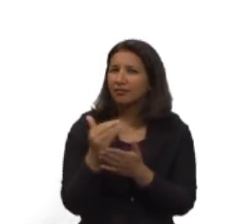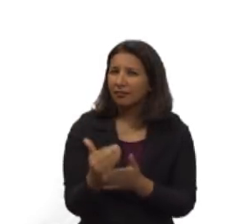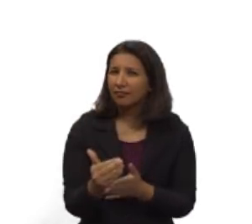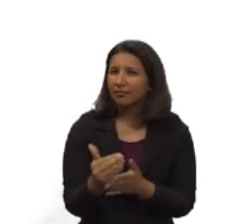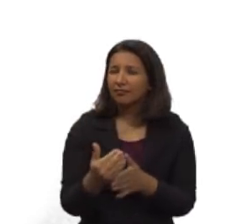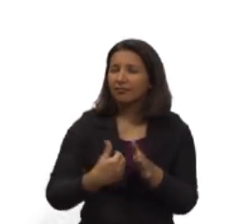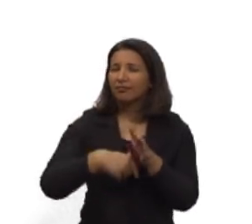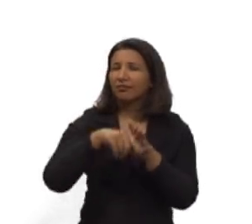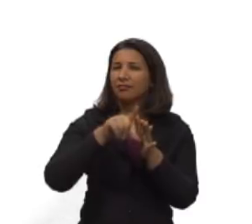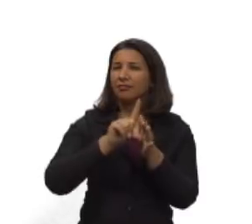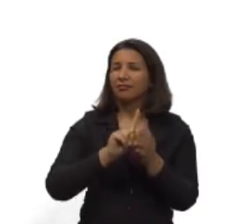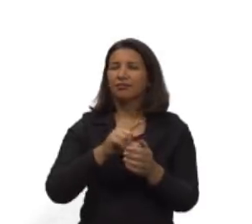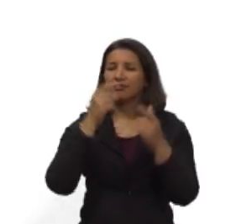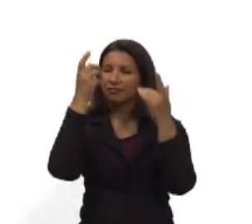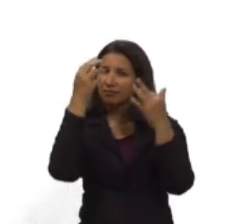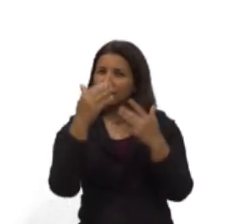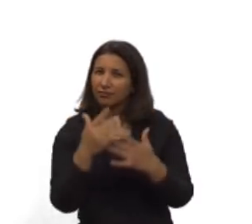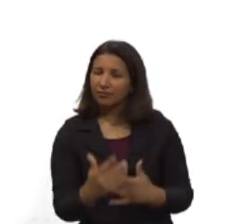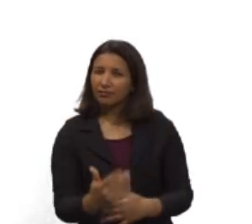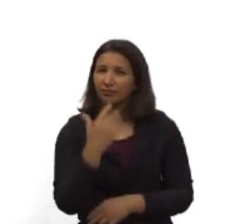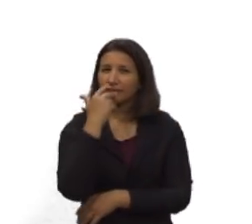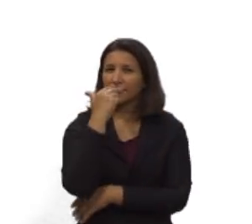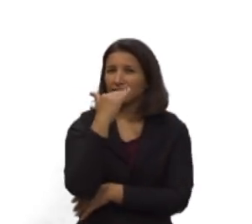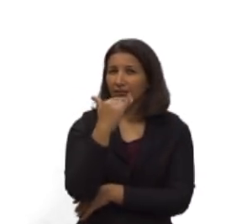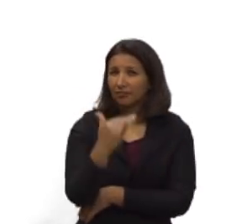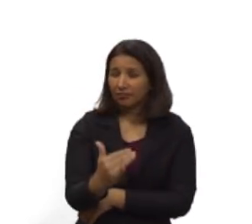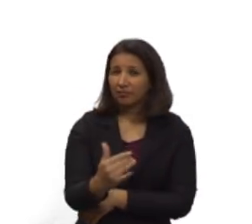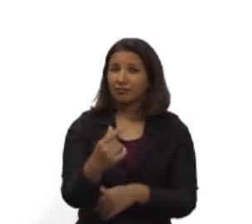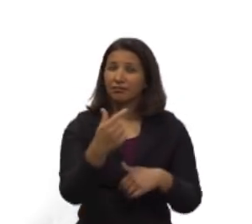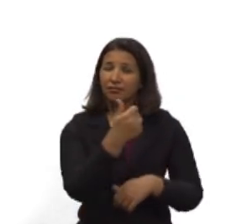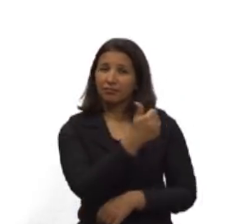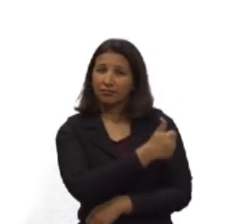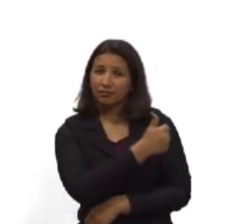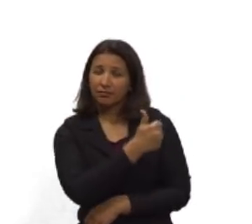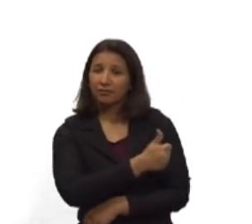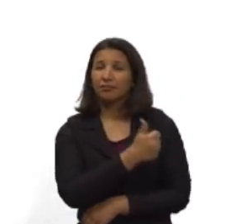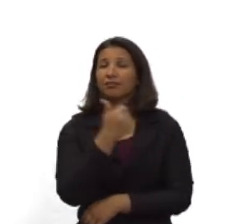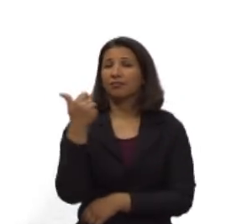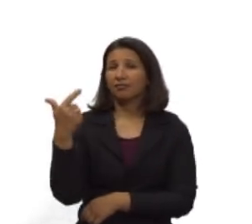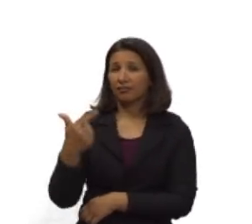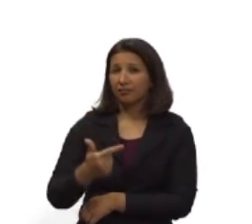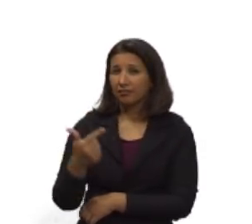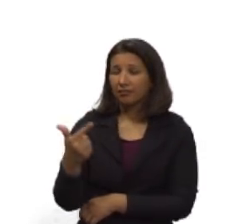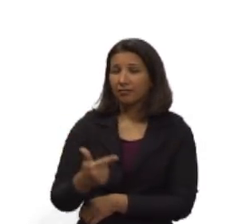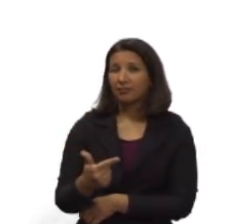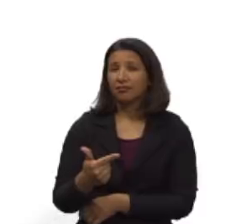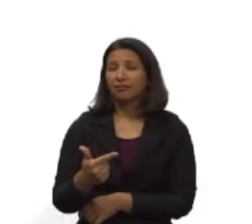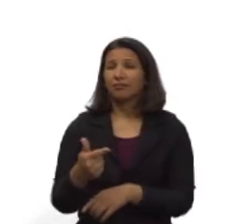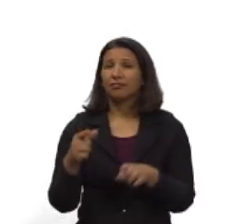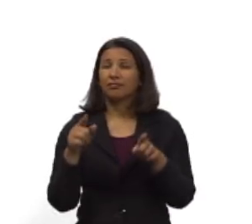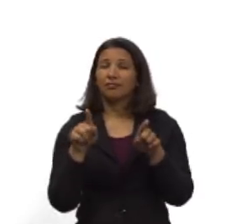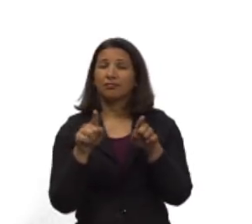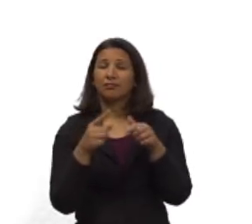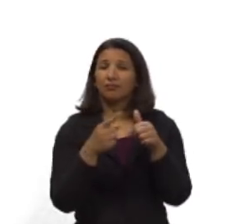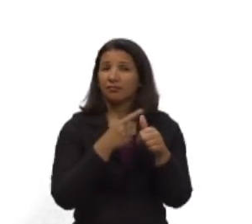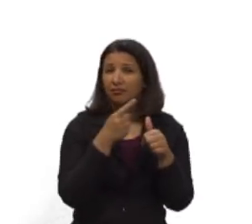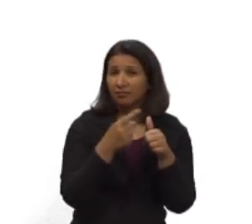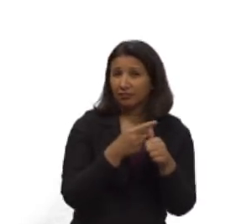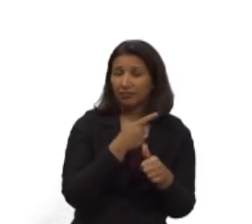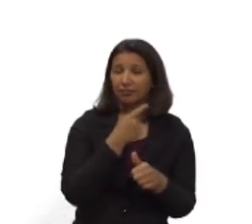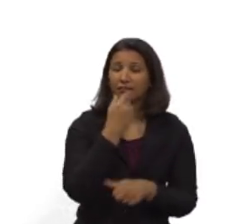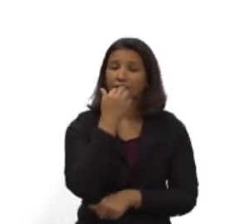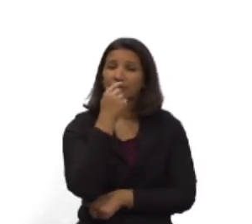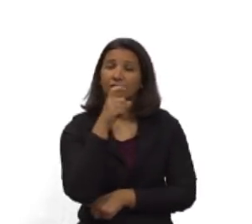falamos sobre as cores, cores primárias, cores secundárias. As primárias, o